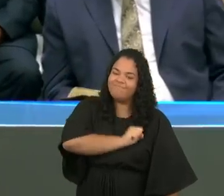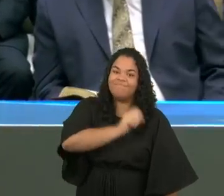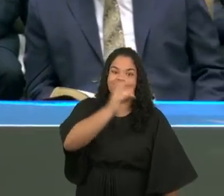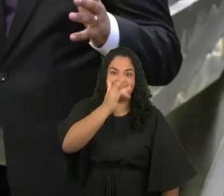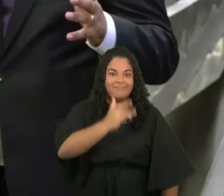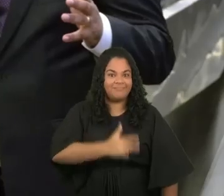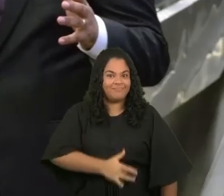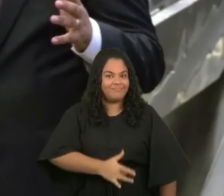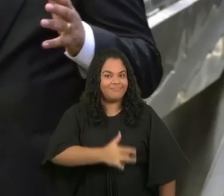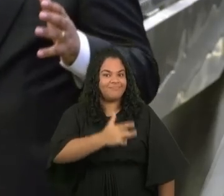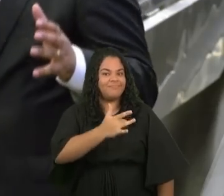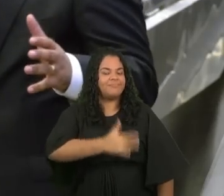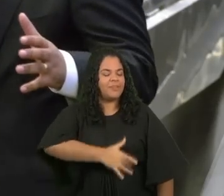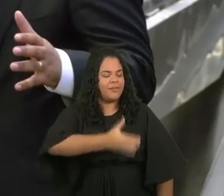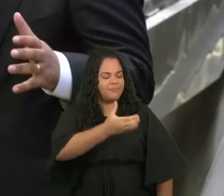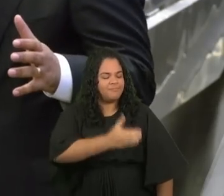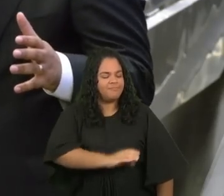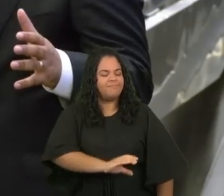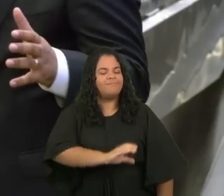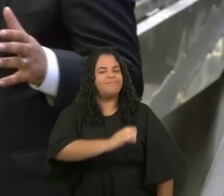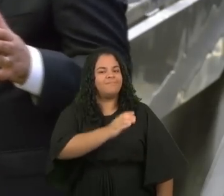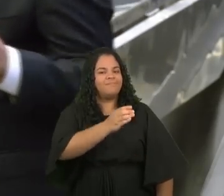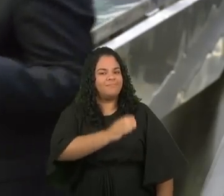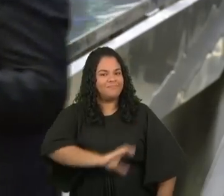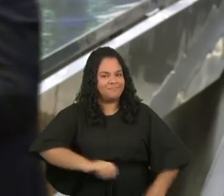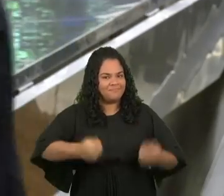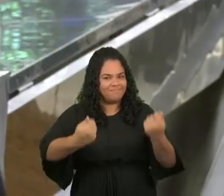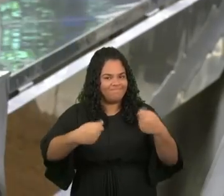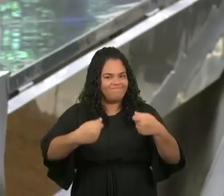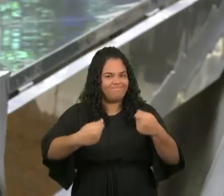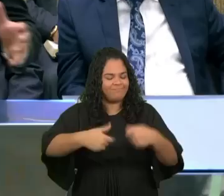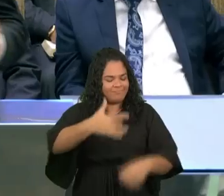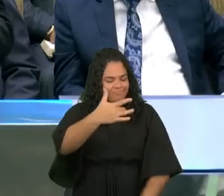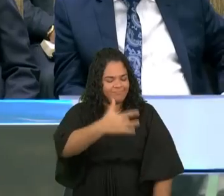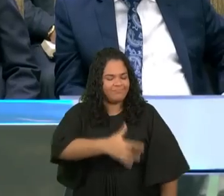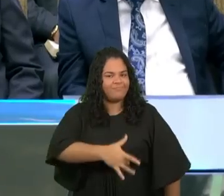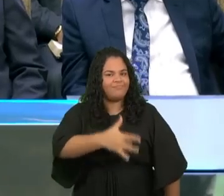Compaixão. Compaixão. Compaixão.